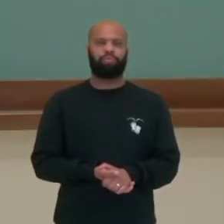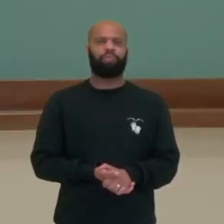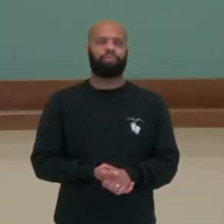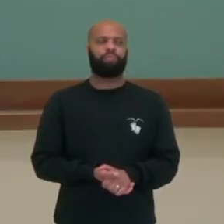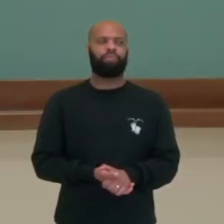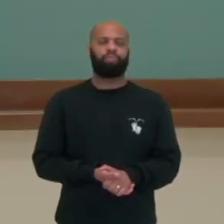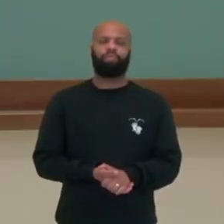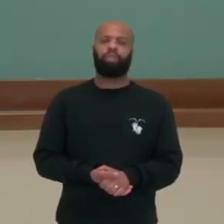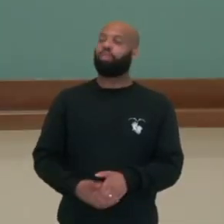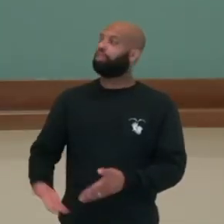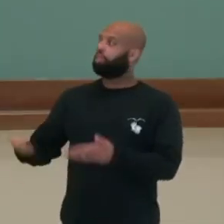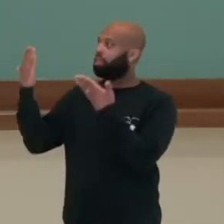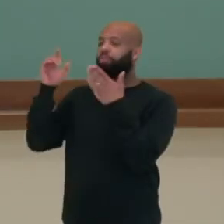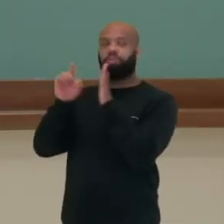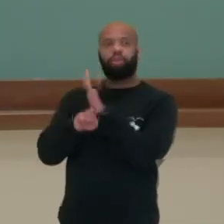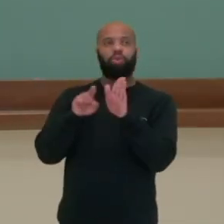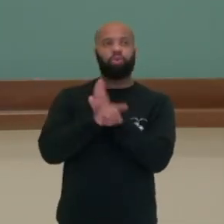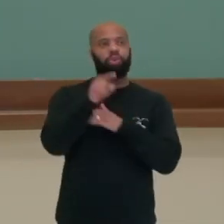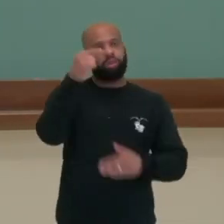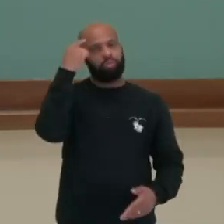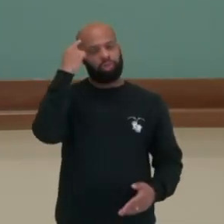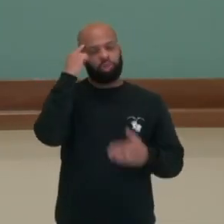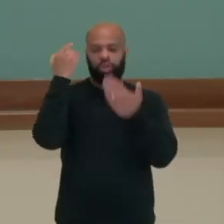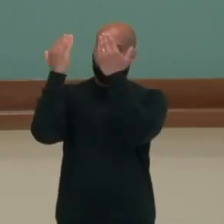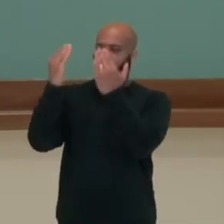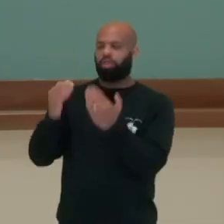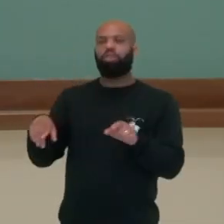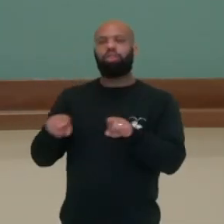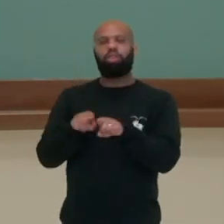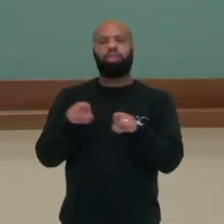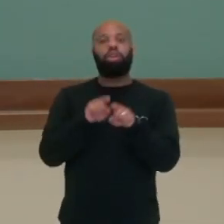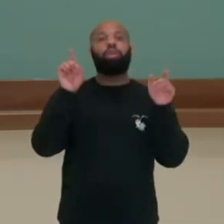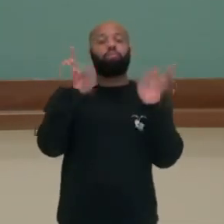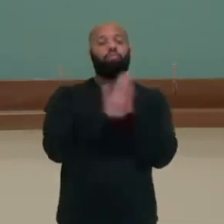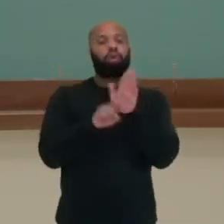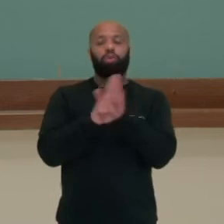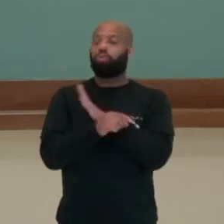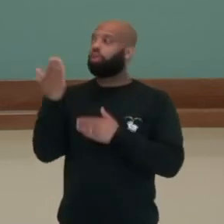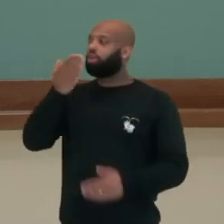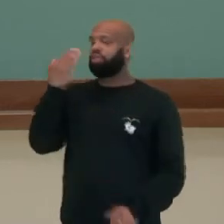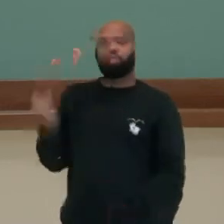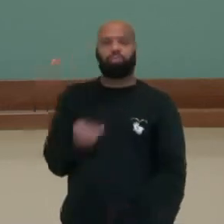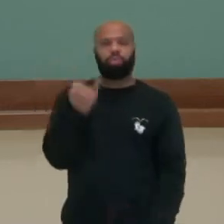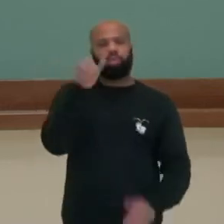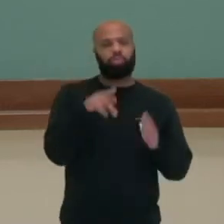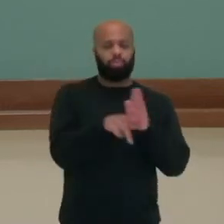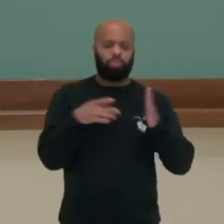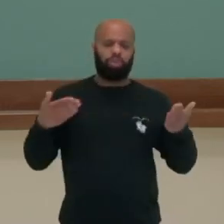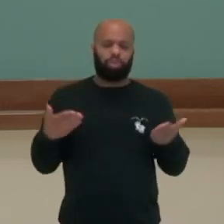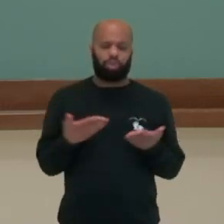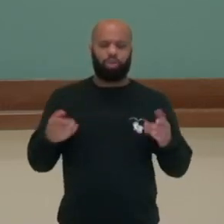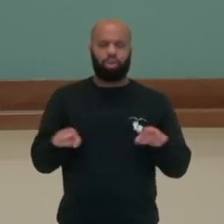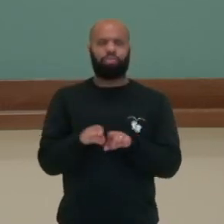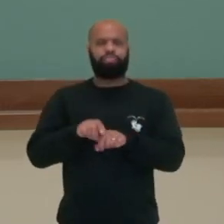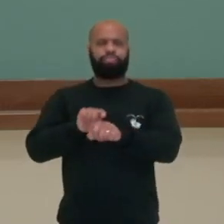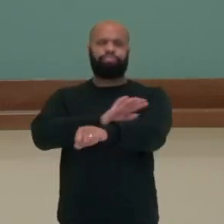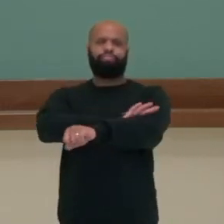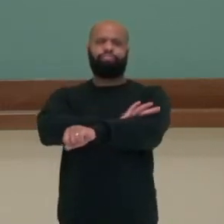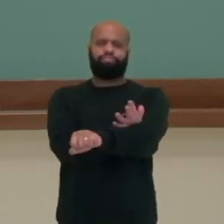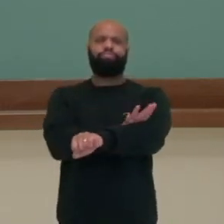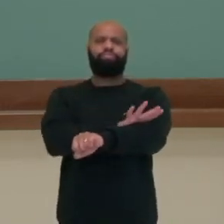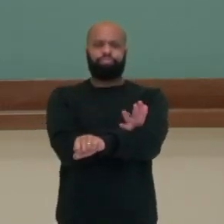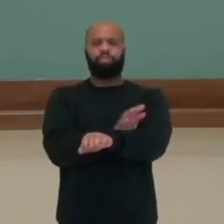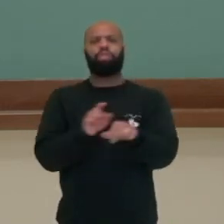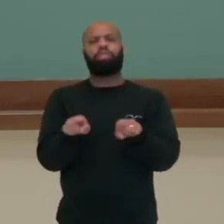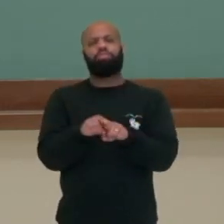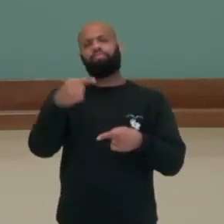Tá aí para você uma questão que você pode pensar, analisar, essa questão tão importante até para a nossa atualidade, o racismo, a discussão, o